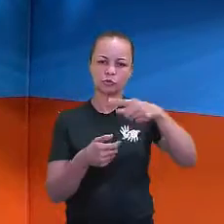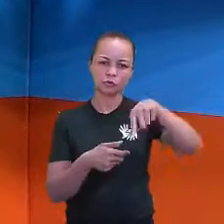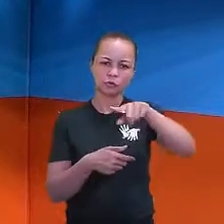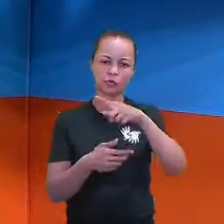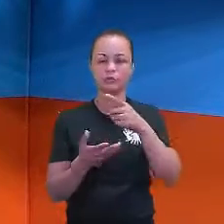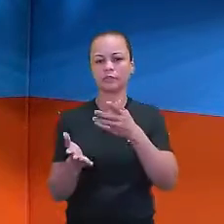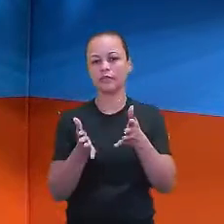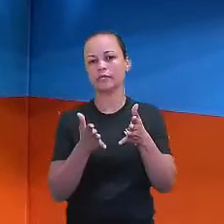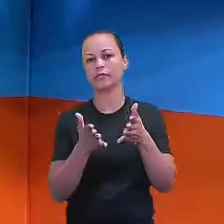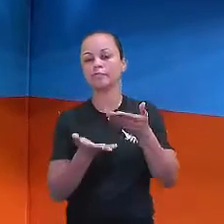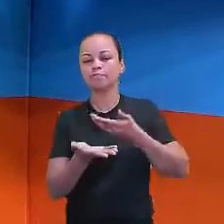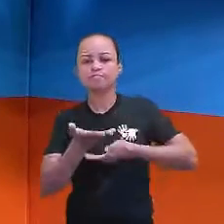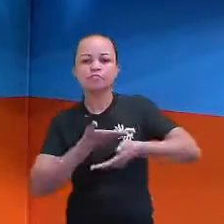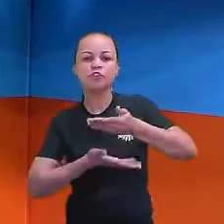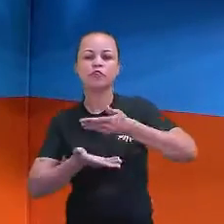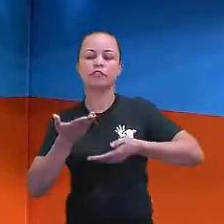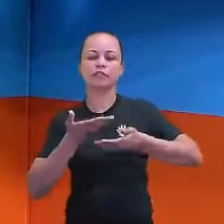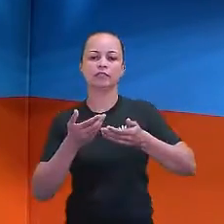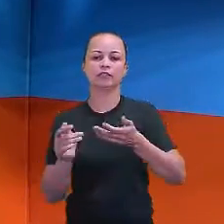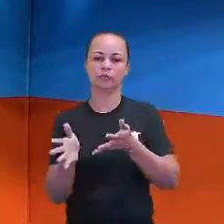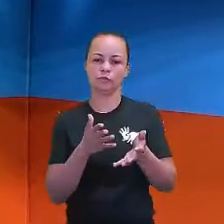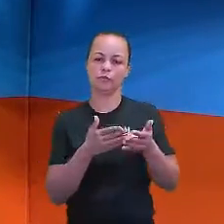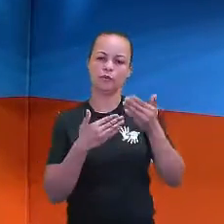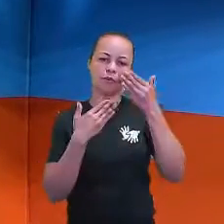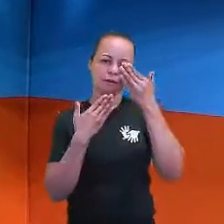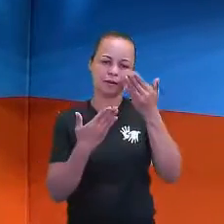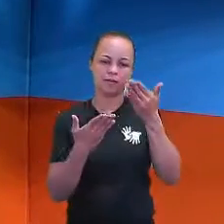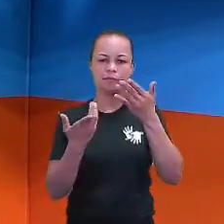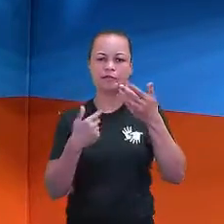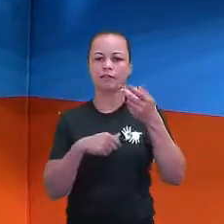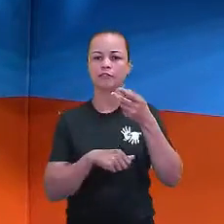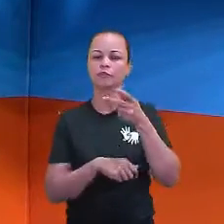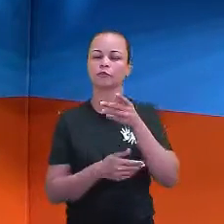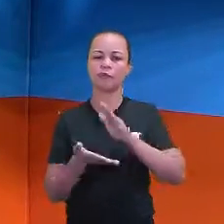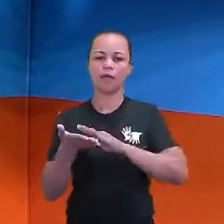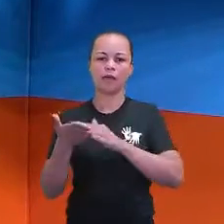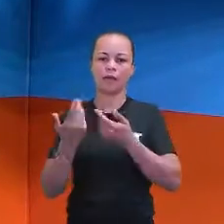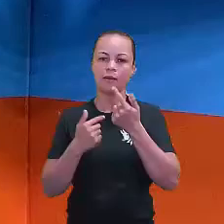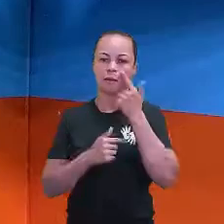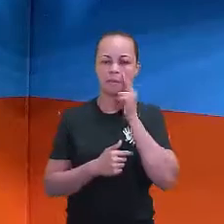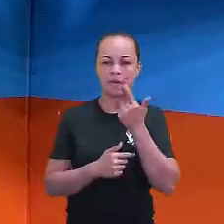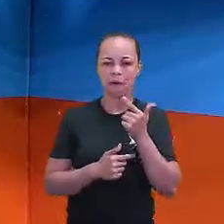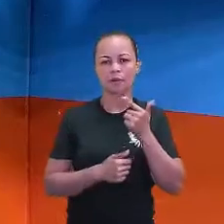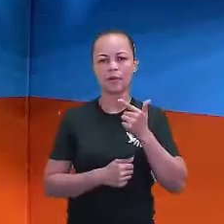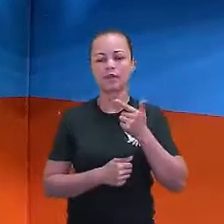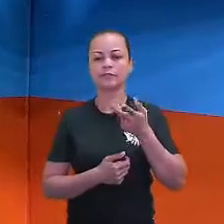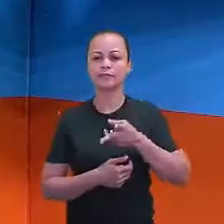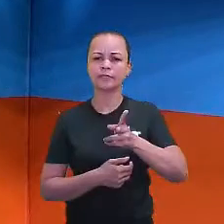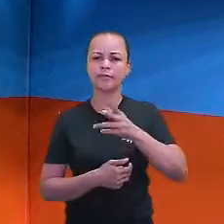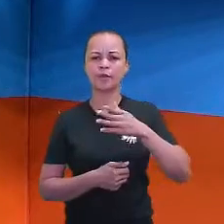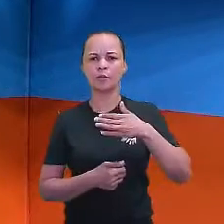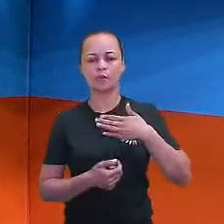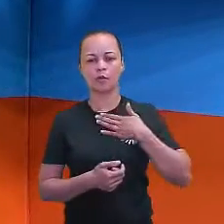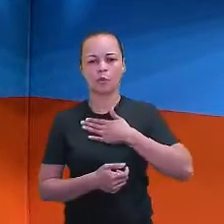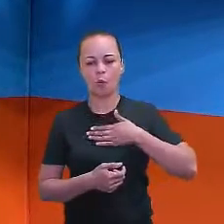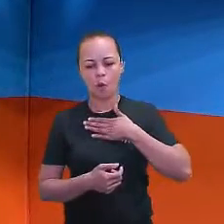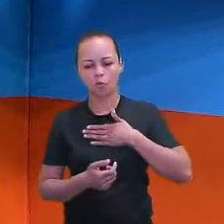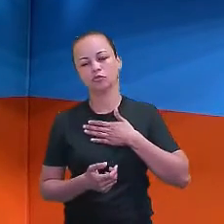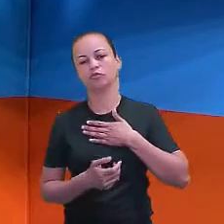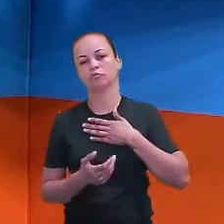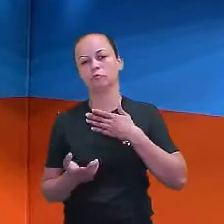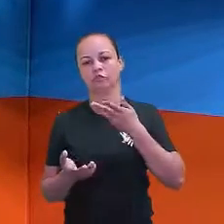envolvidos. Como sempre, reiteradamente eu agradeço a minha amiga Bárbara, como eu sempre gosto de reforçar, e eu acho que nunca é